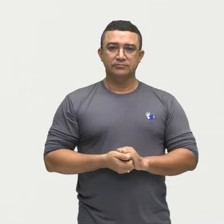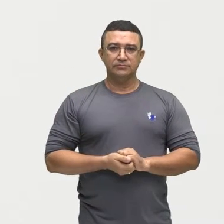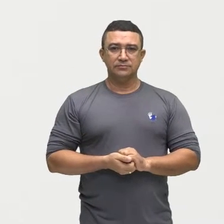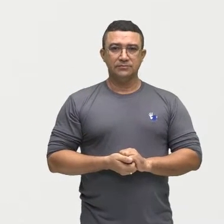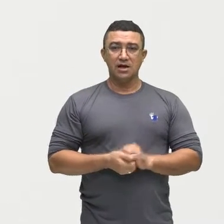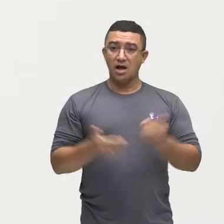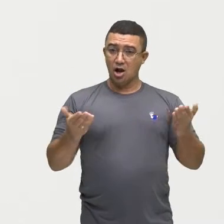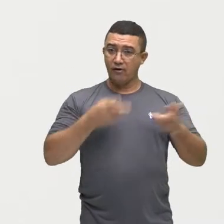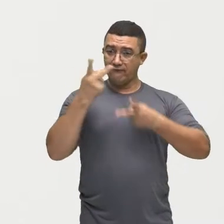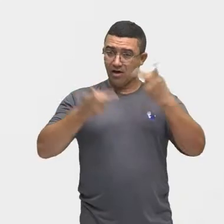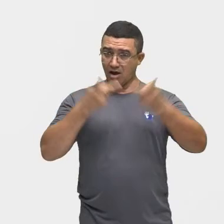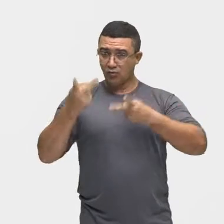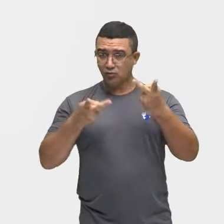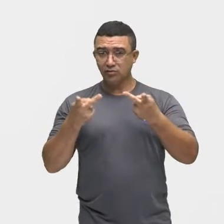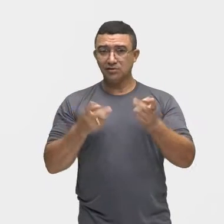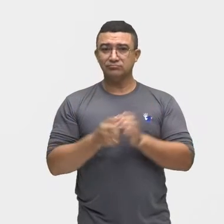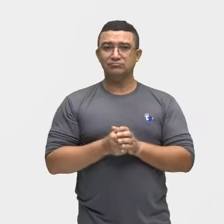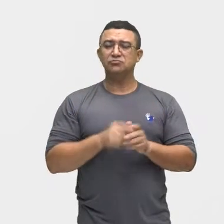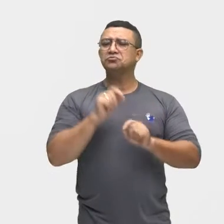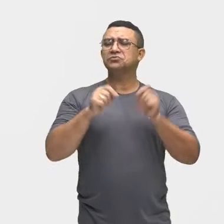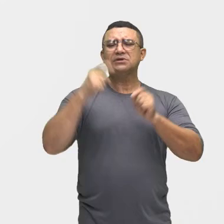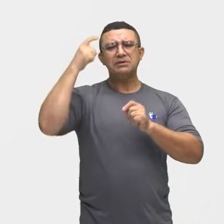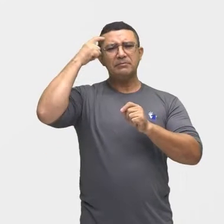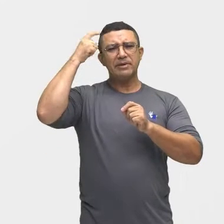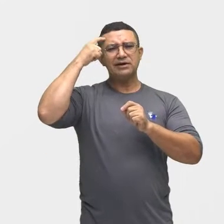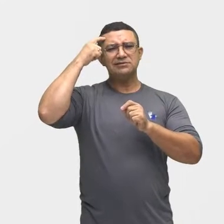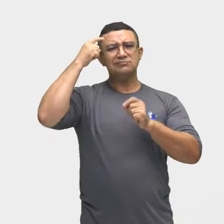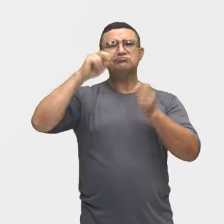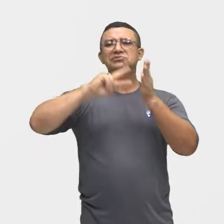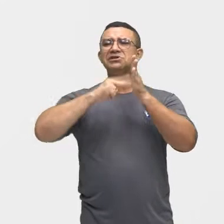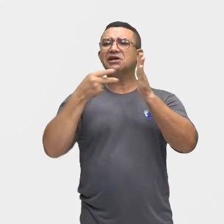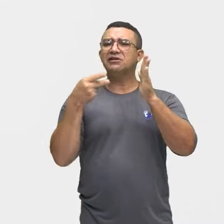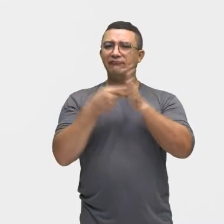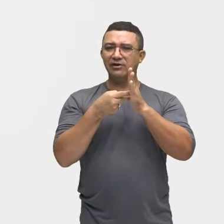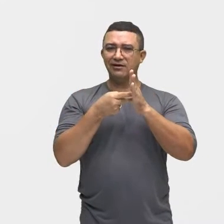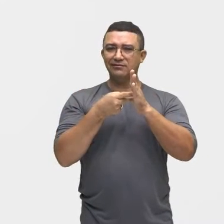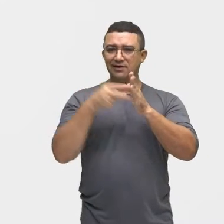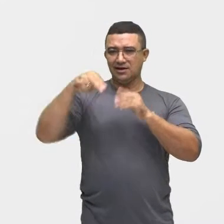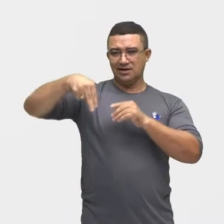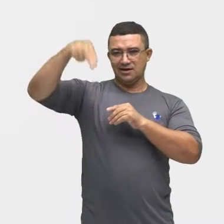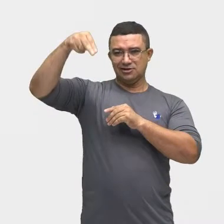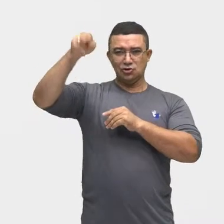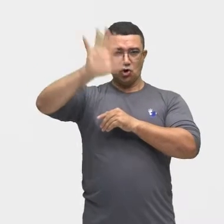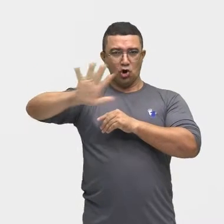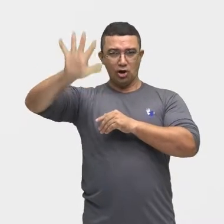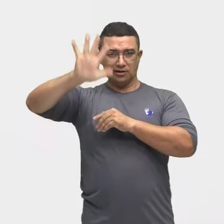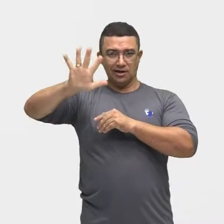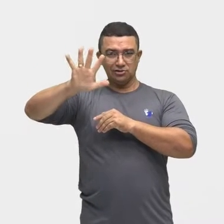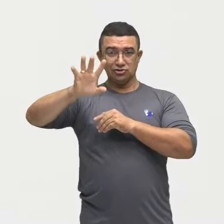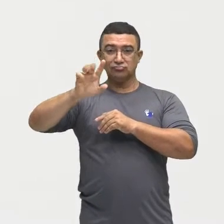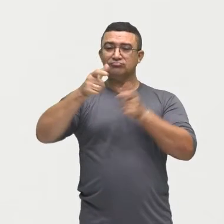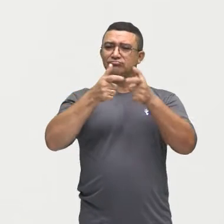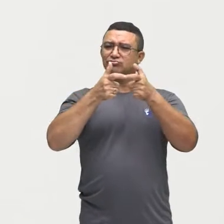agora falar da demografia. O que vocês pensam aí? O que vocês lembram quando a gente fala